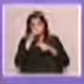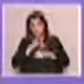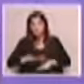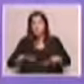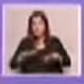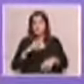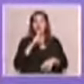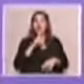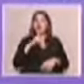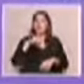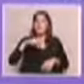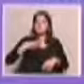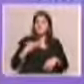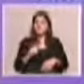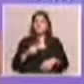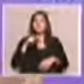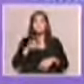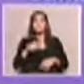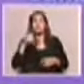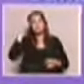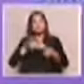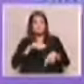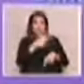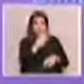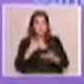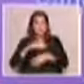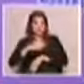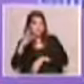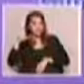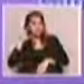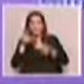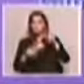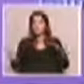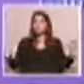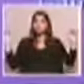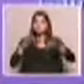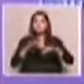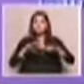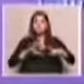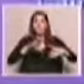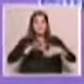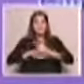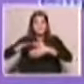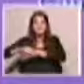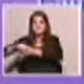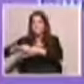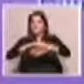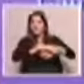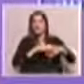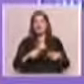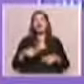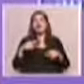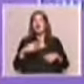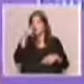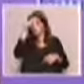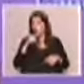Lisboa. A partir das 2 da tarde e até às 4, a ideia é juntar a população num laço humano, necessariamente cor-de-rosa,